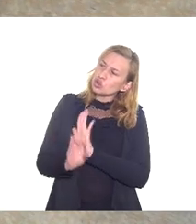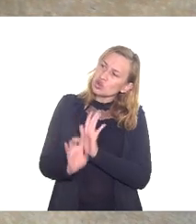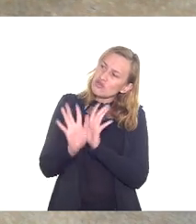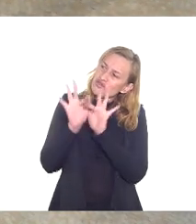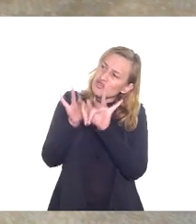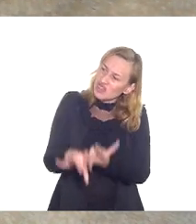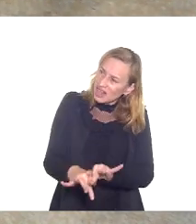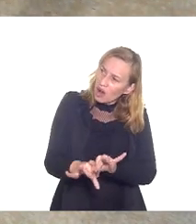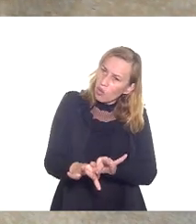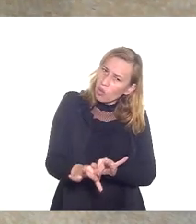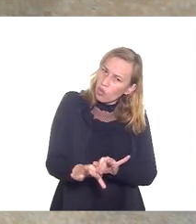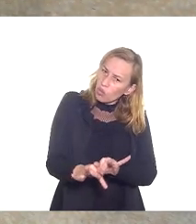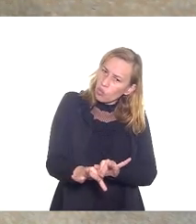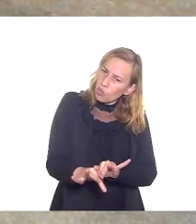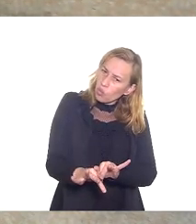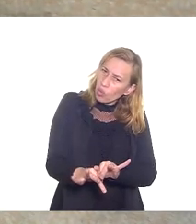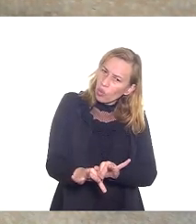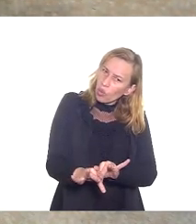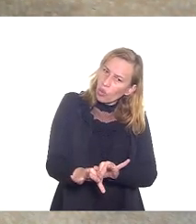final será